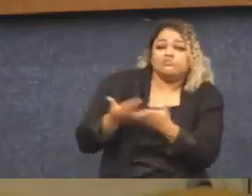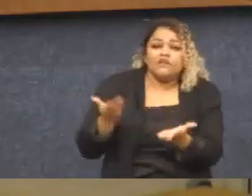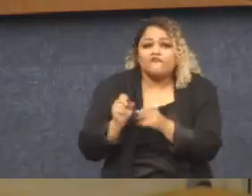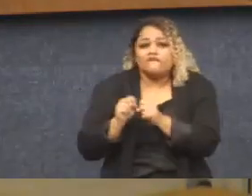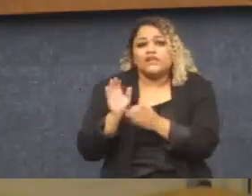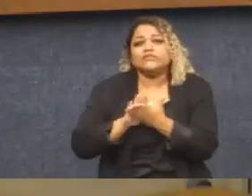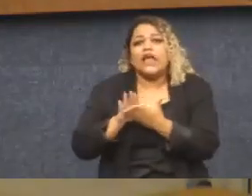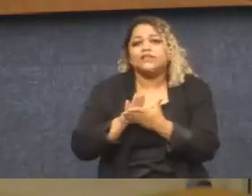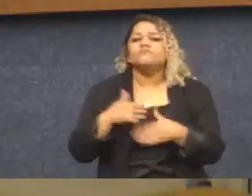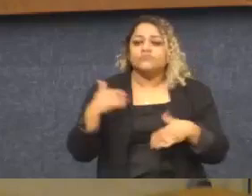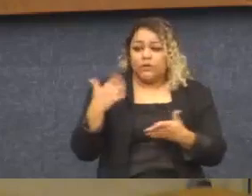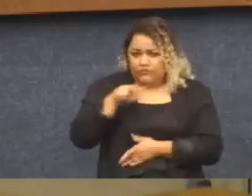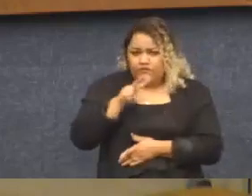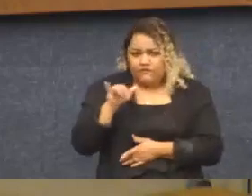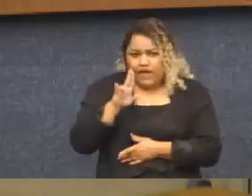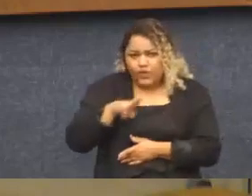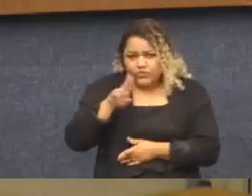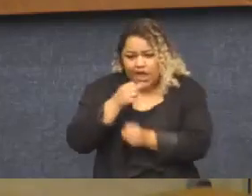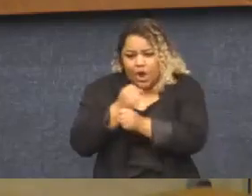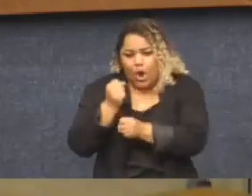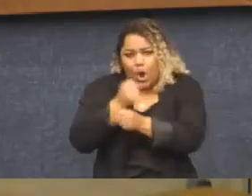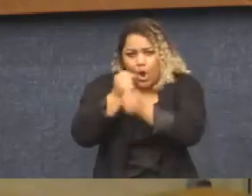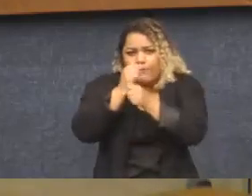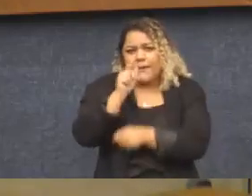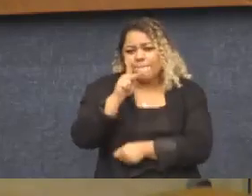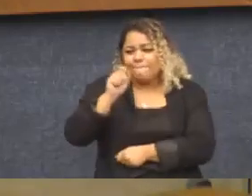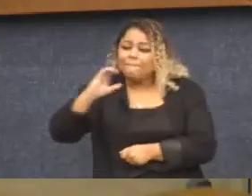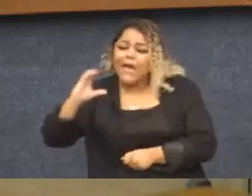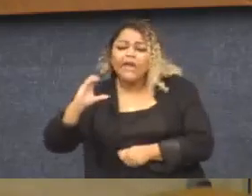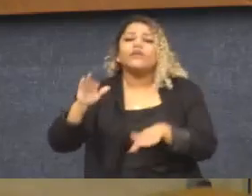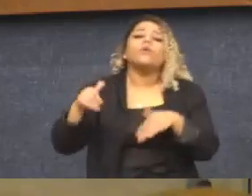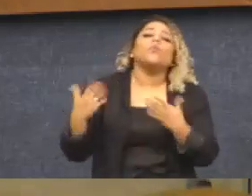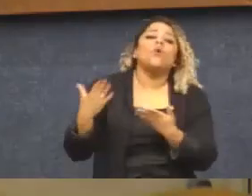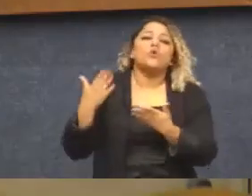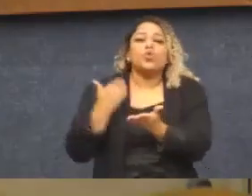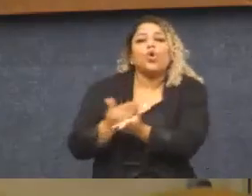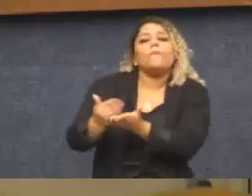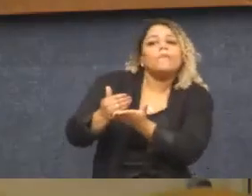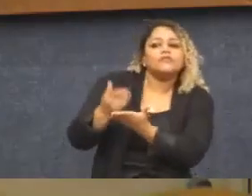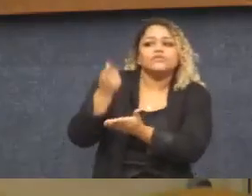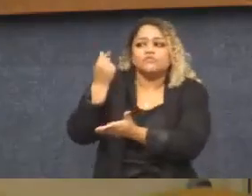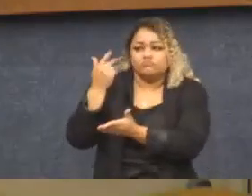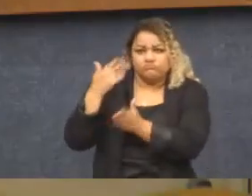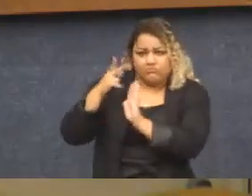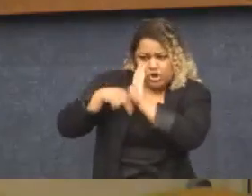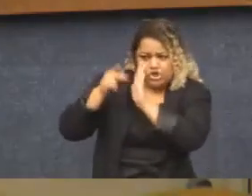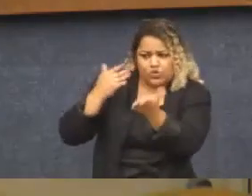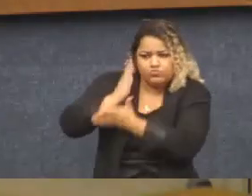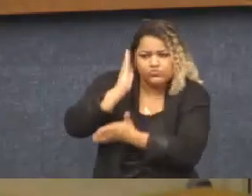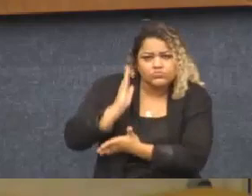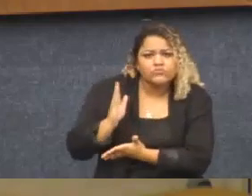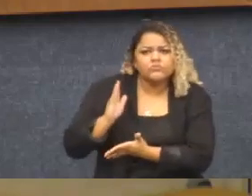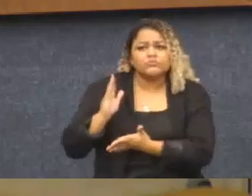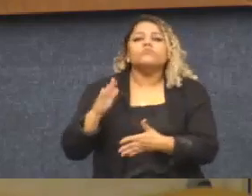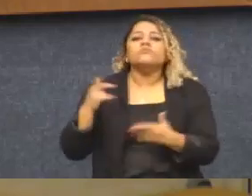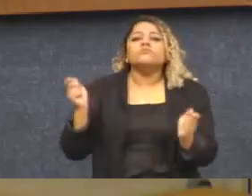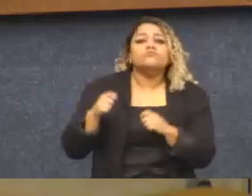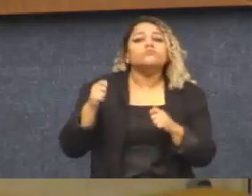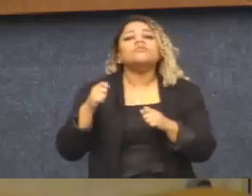que é o lançamento? Vai começar quando? Tem projeto aprovado? Quando é que esse projeto pode ser